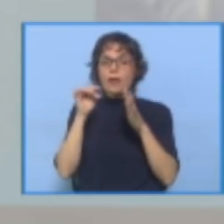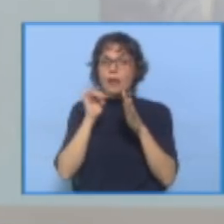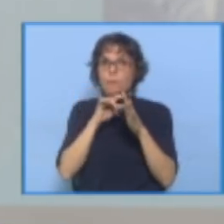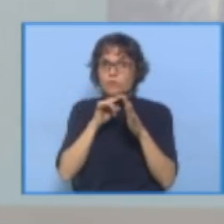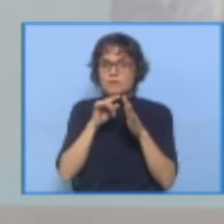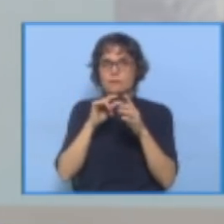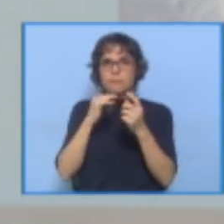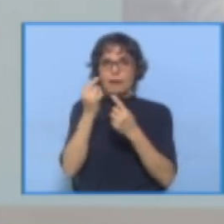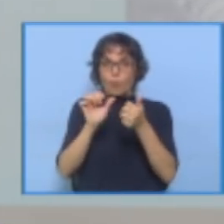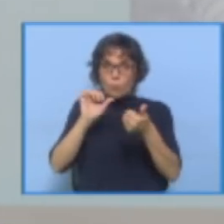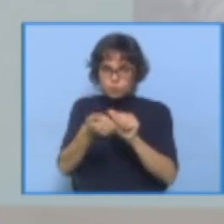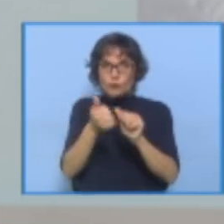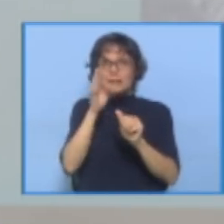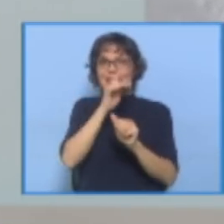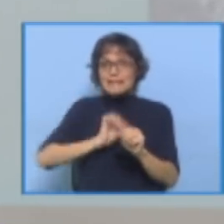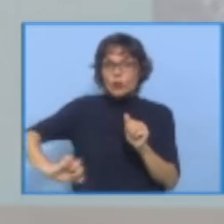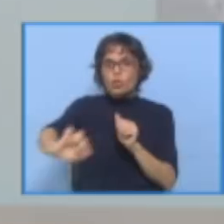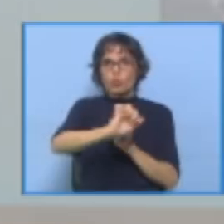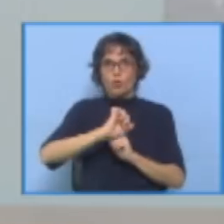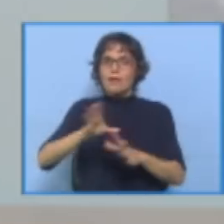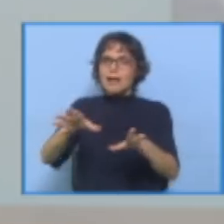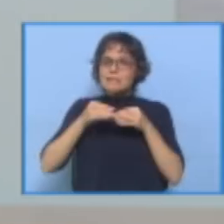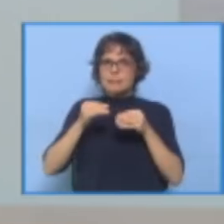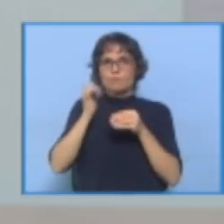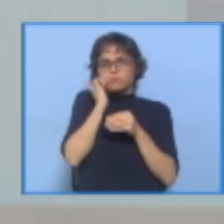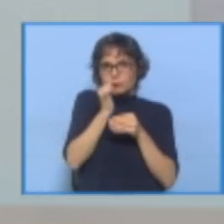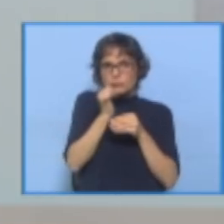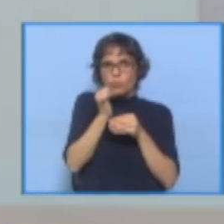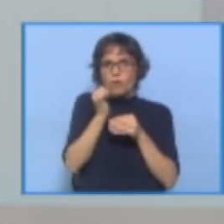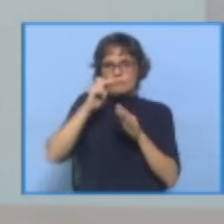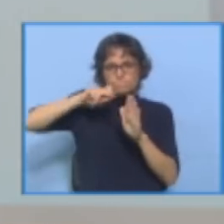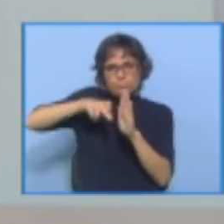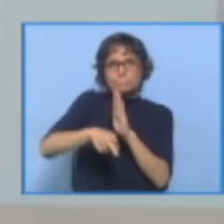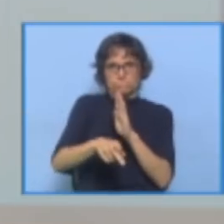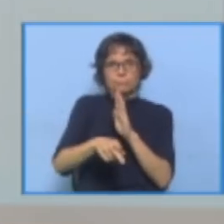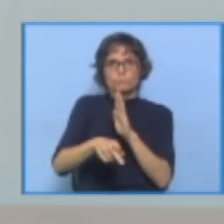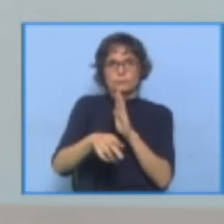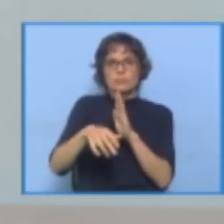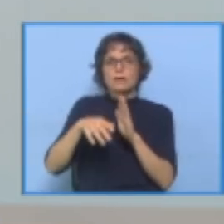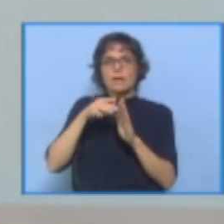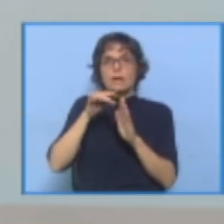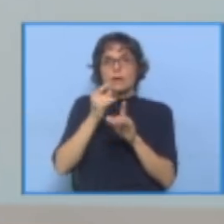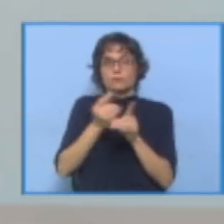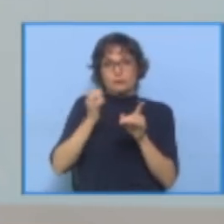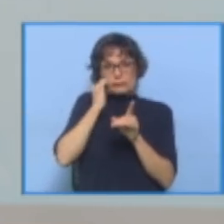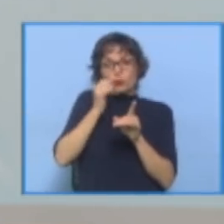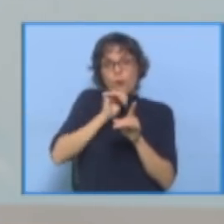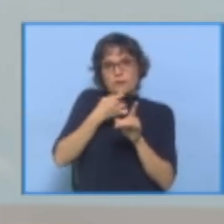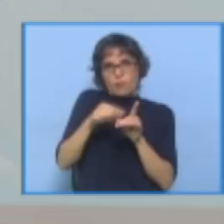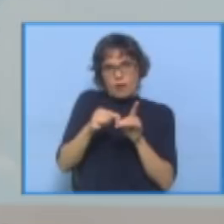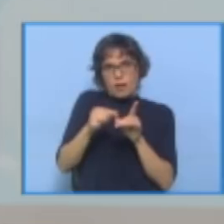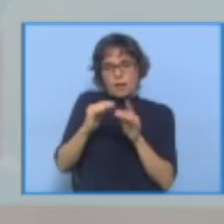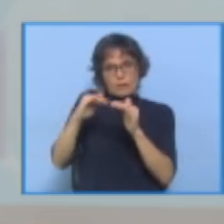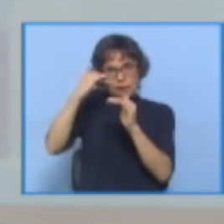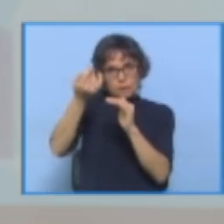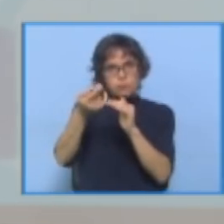estivermos dispostos a arriscar penetrar dentro de um território que não é nosso, que não escolheríamos, que é misterioso, mas que tem uma promessa